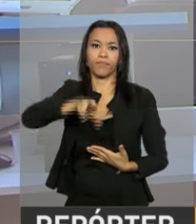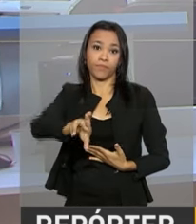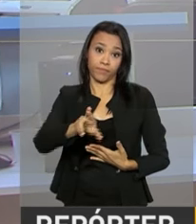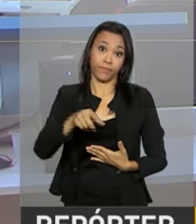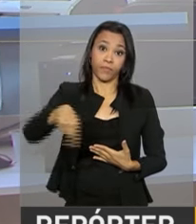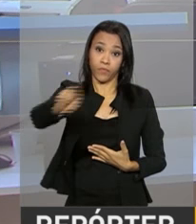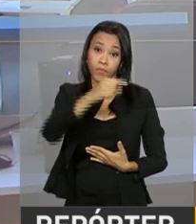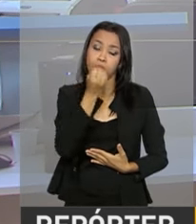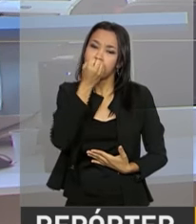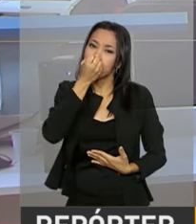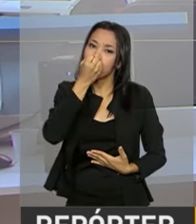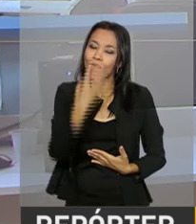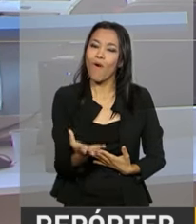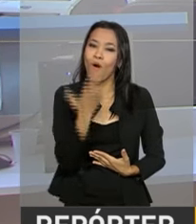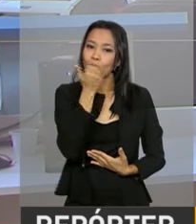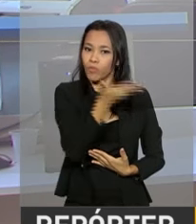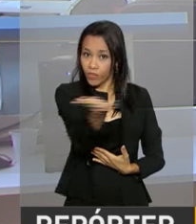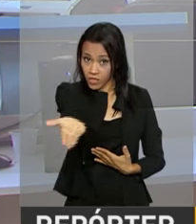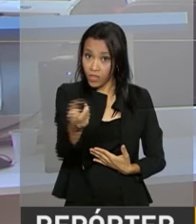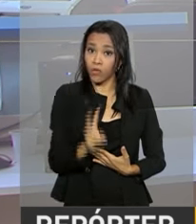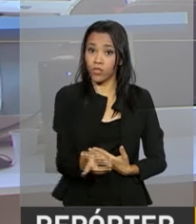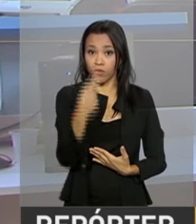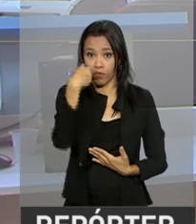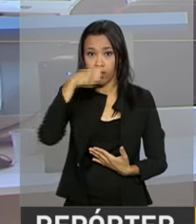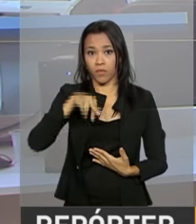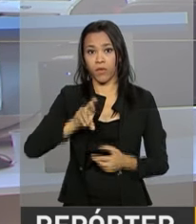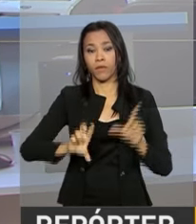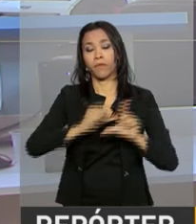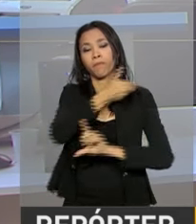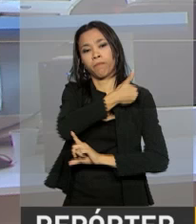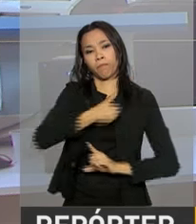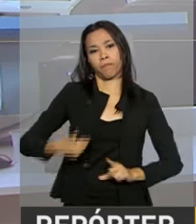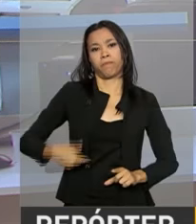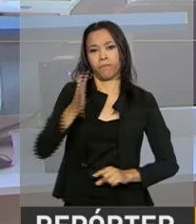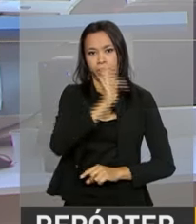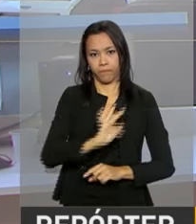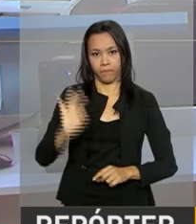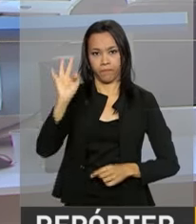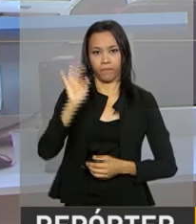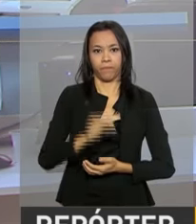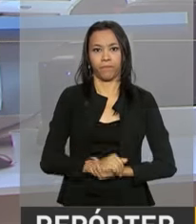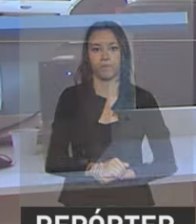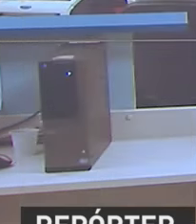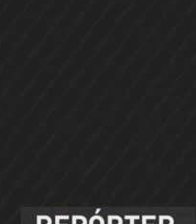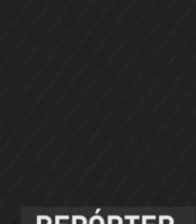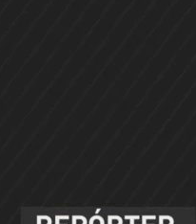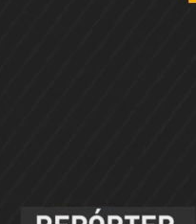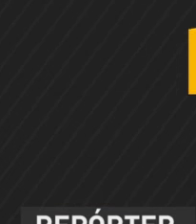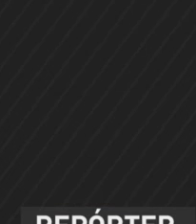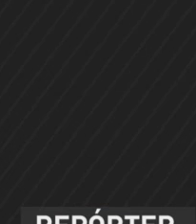NBR. Um bom almoço para você e continue com a gente aqui na NBR, a TV do governo